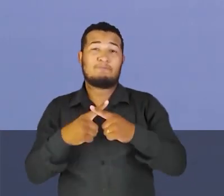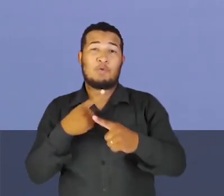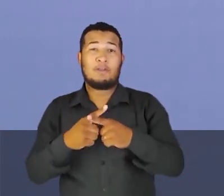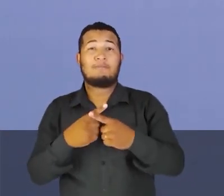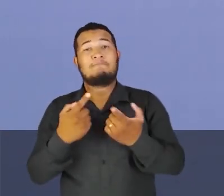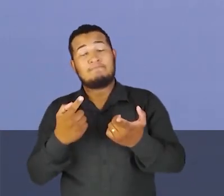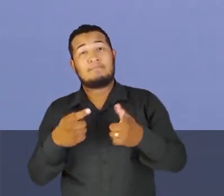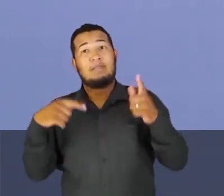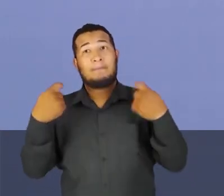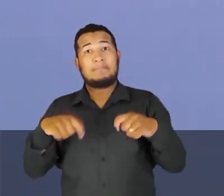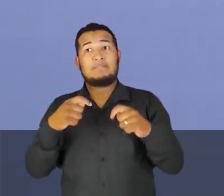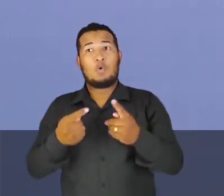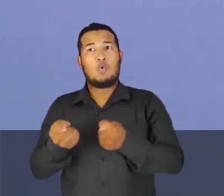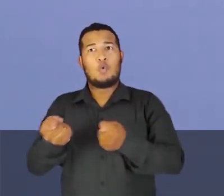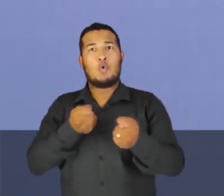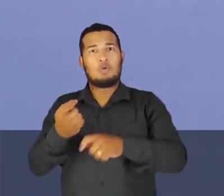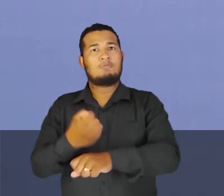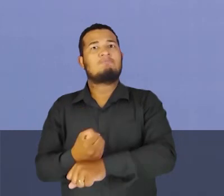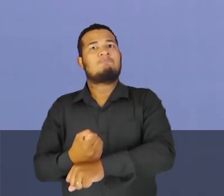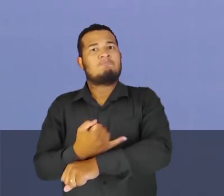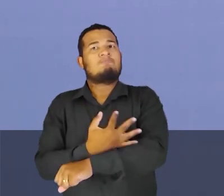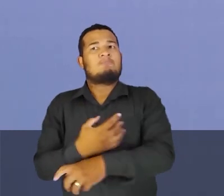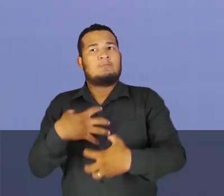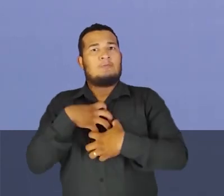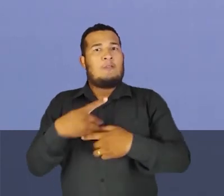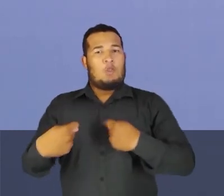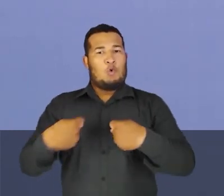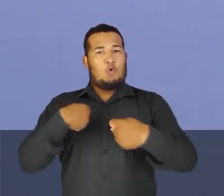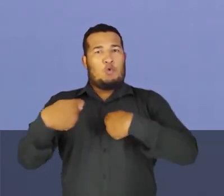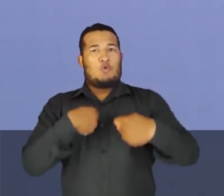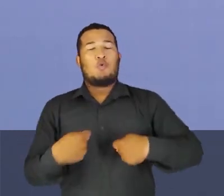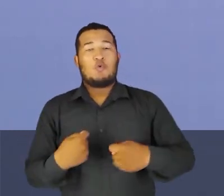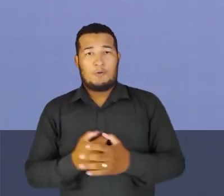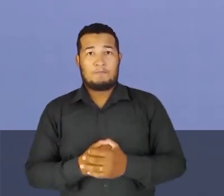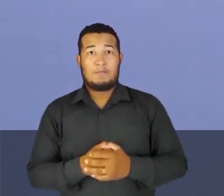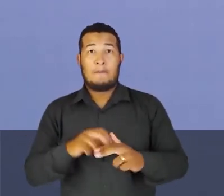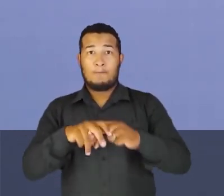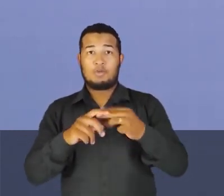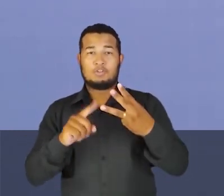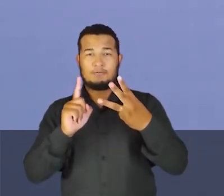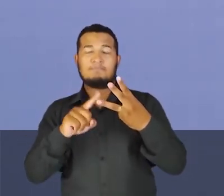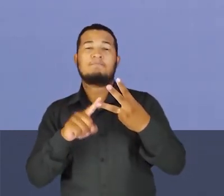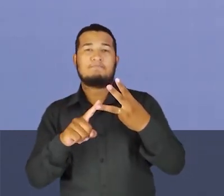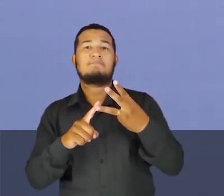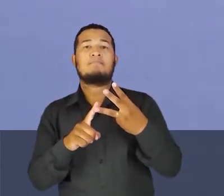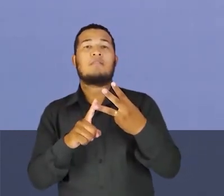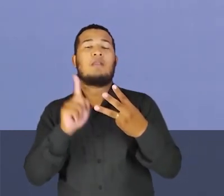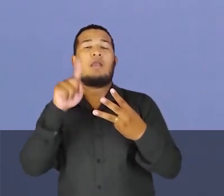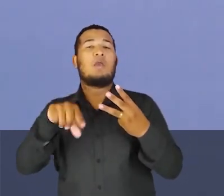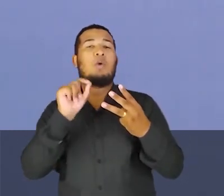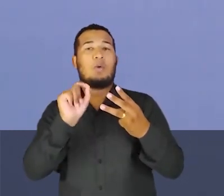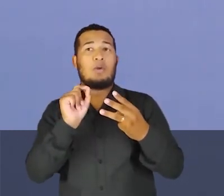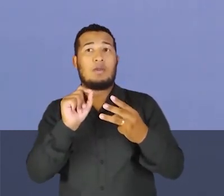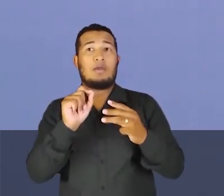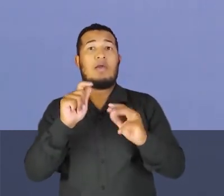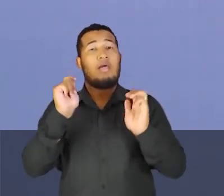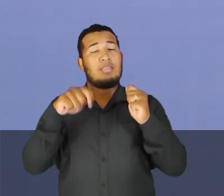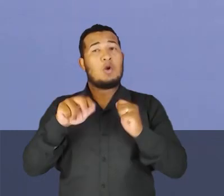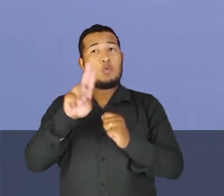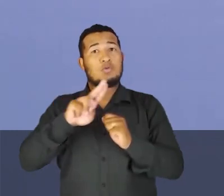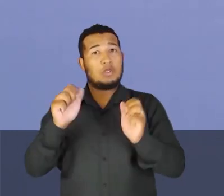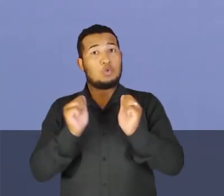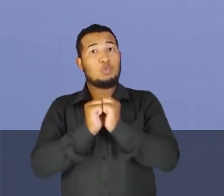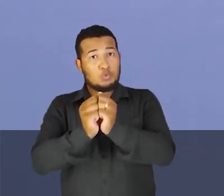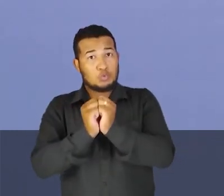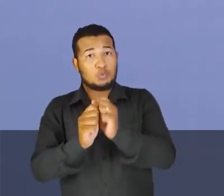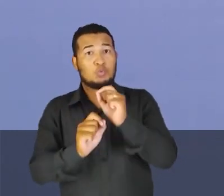porque exige um controle emocional muito grande. Então, os métodos da tabelinha e do coito interrompido, eles podem ser utilizados junto